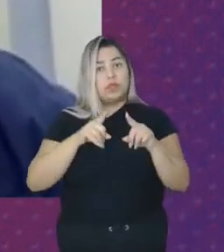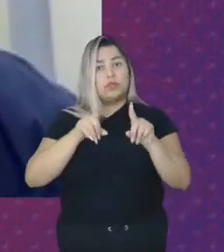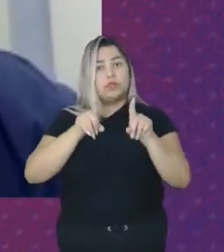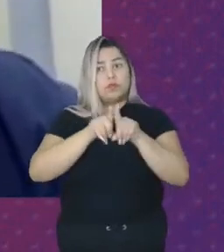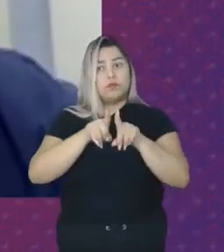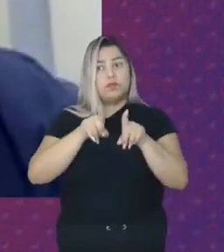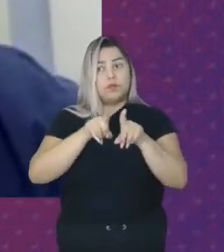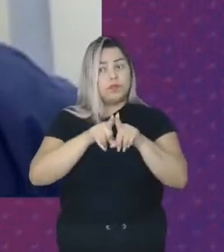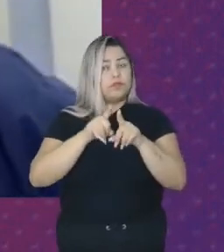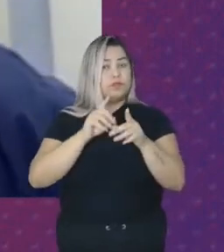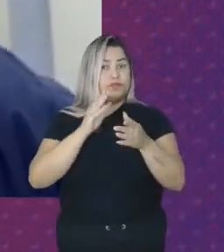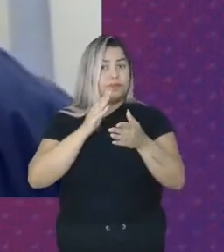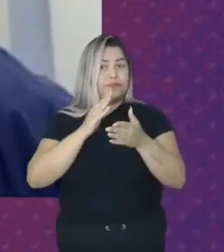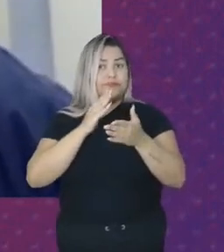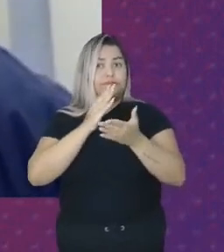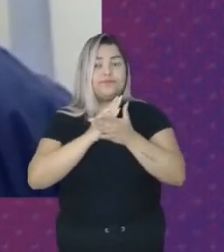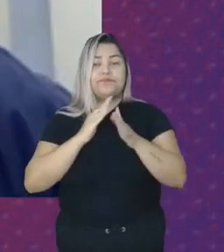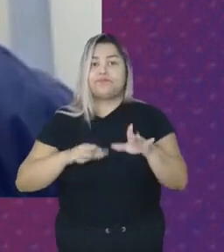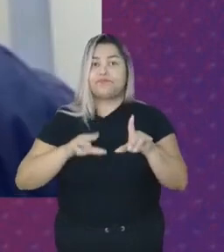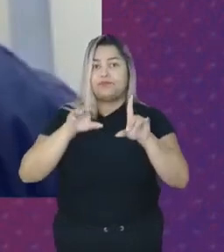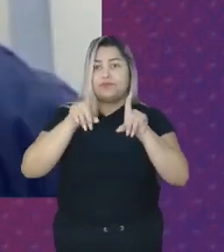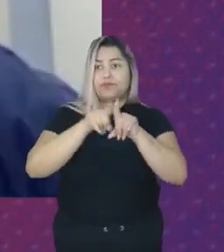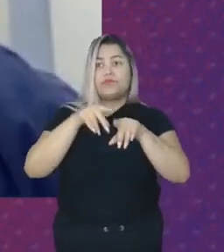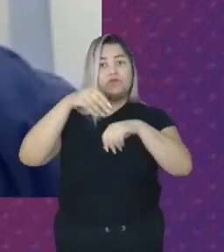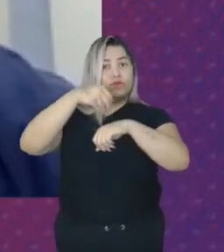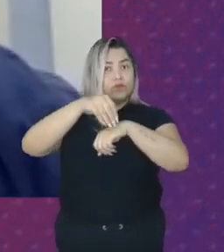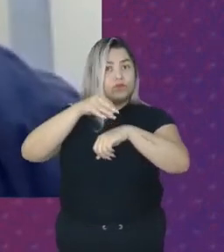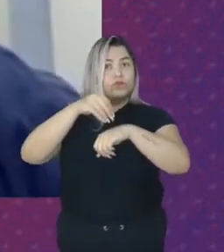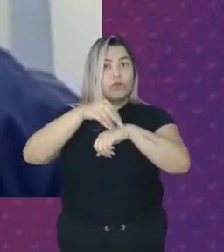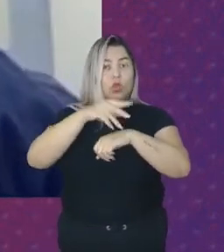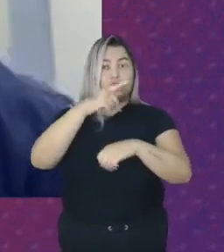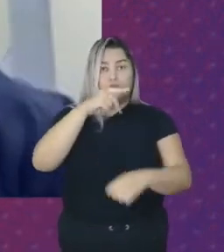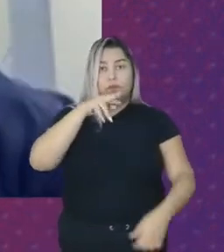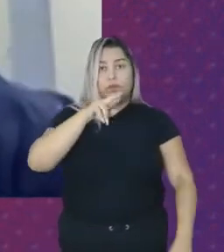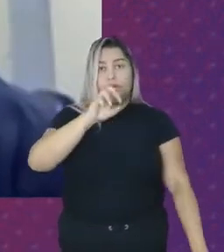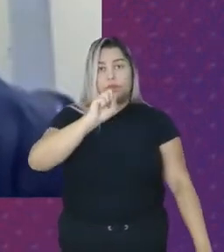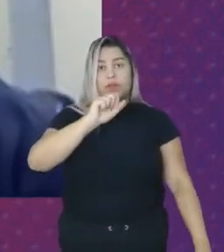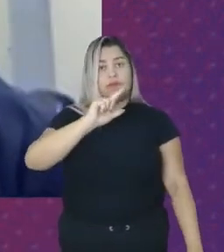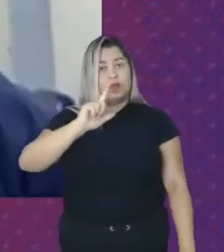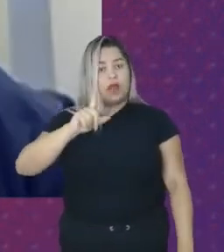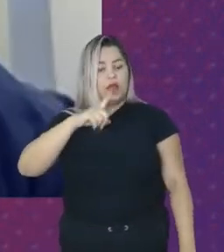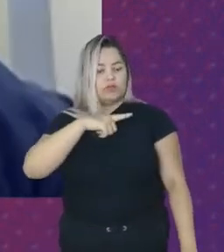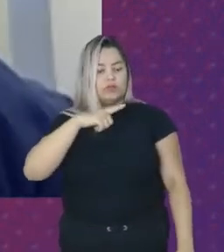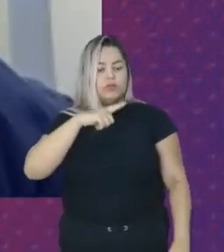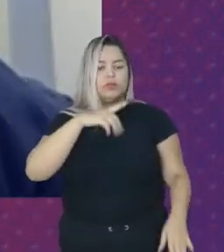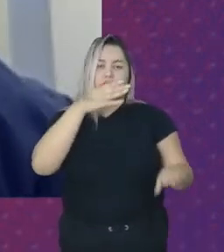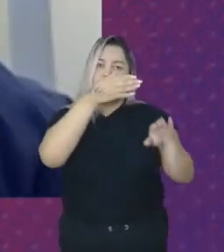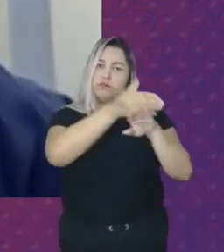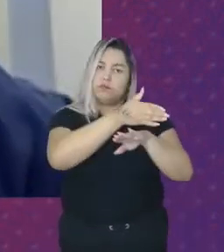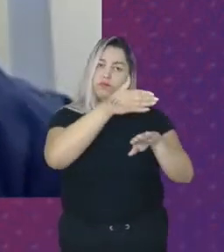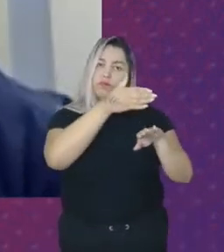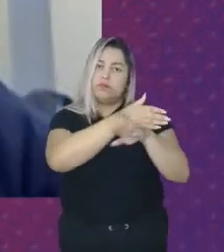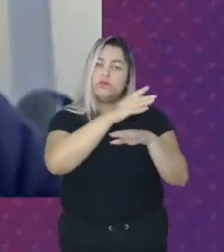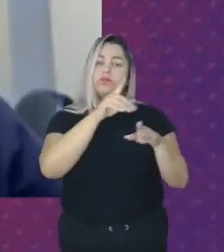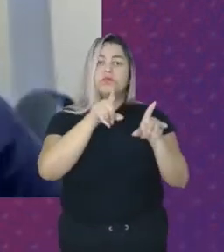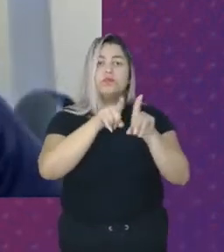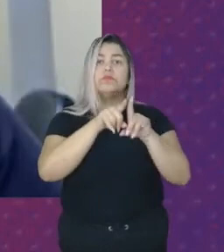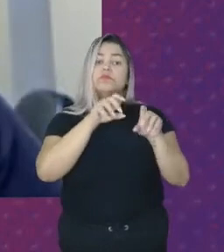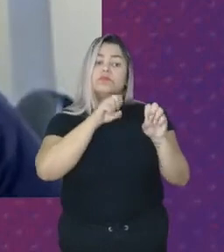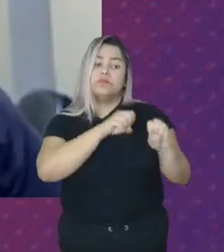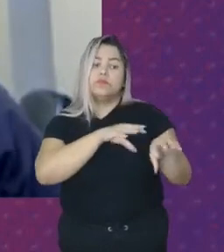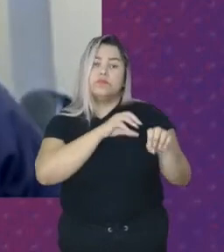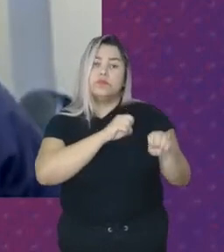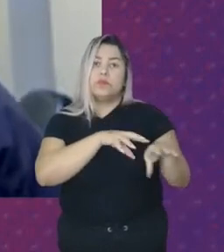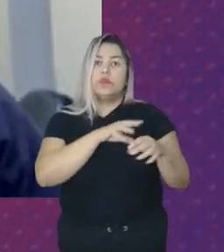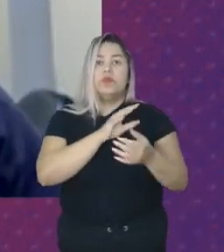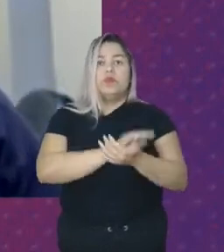na destruição do regime de partilha do pré-sal, porque nós tínhamos aprovado um Plano Nacional de Educação